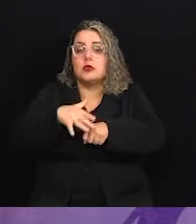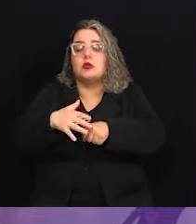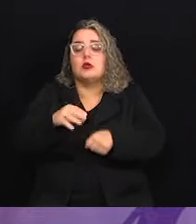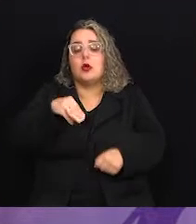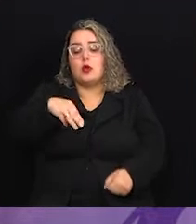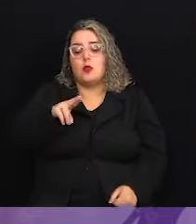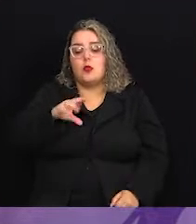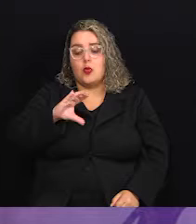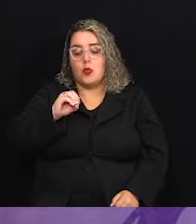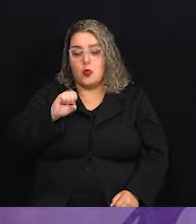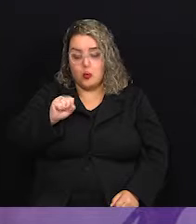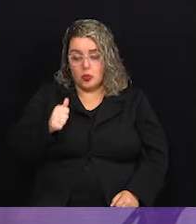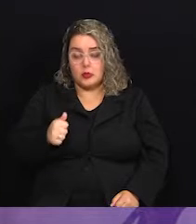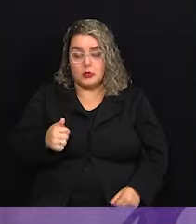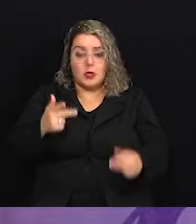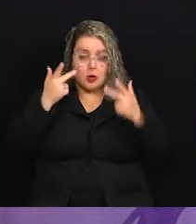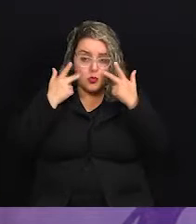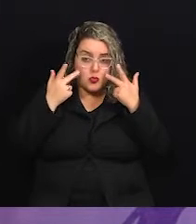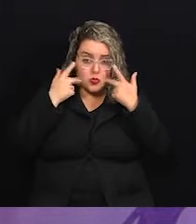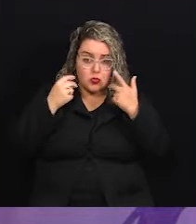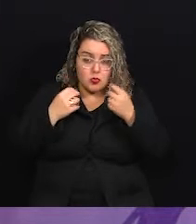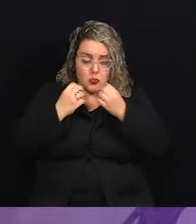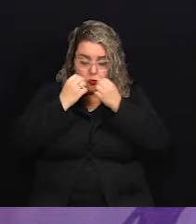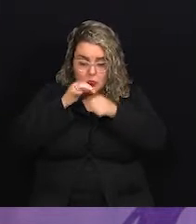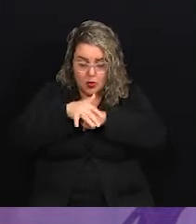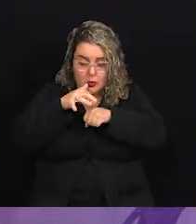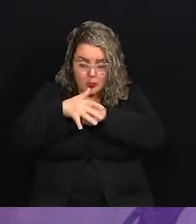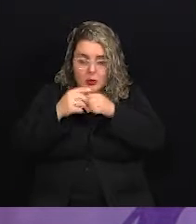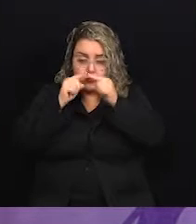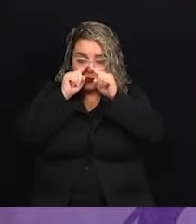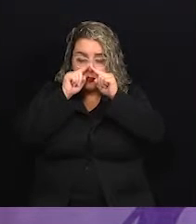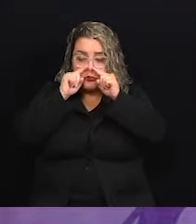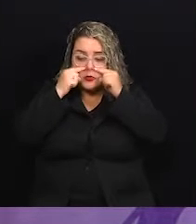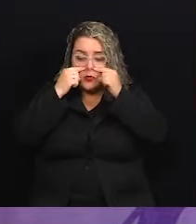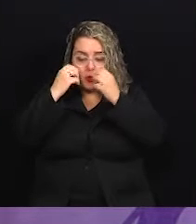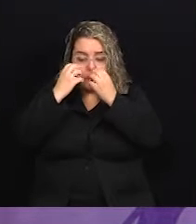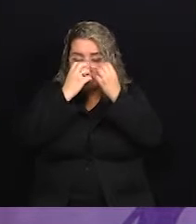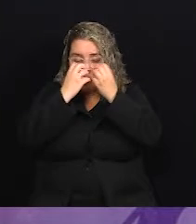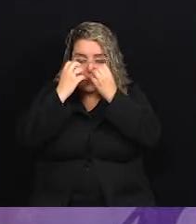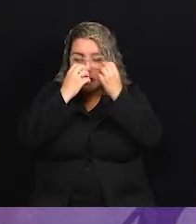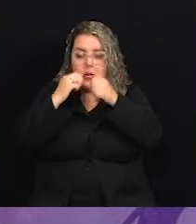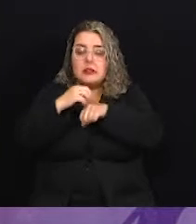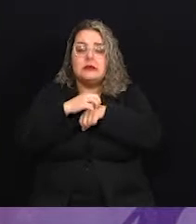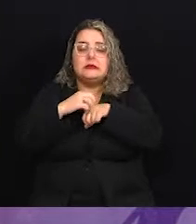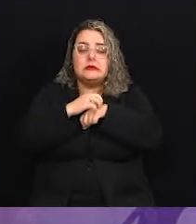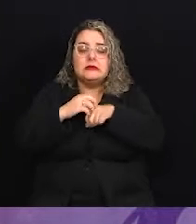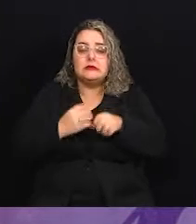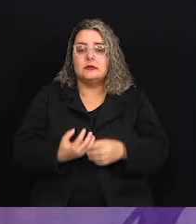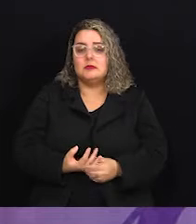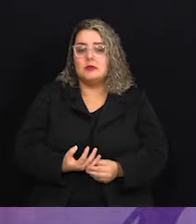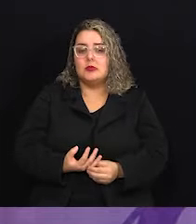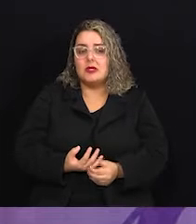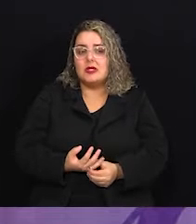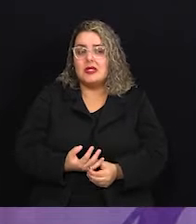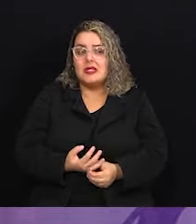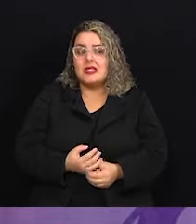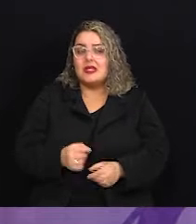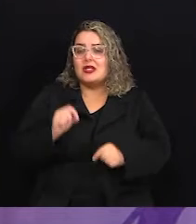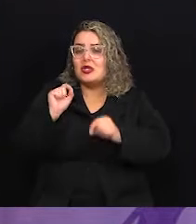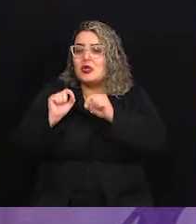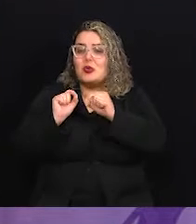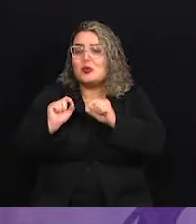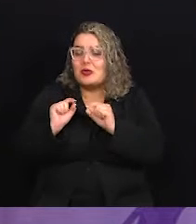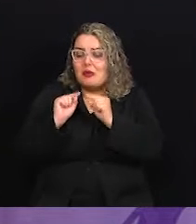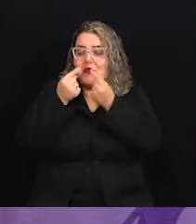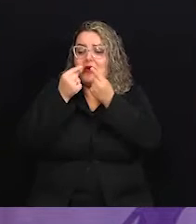das mucosas. A causa mais comum da inflamação das mucosas dentro do nariz é a rinite alérgica. E o que causa, então, essa